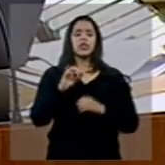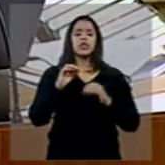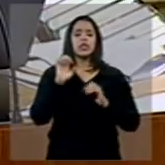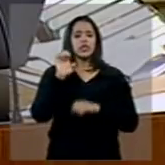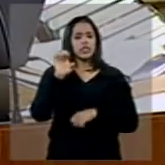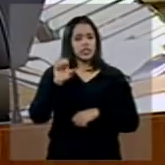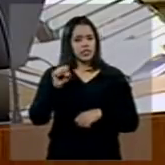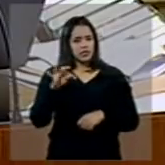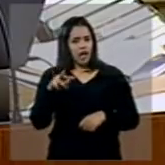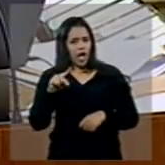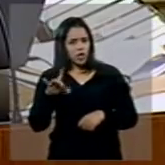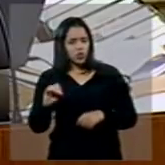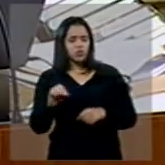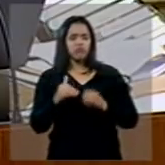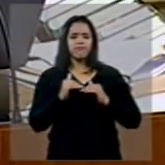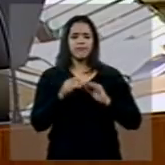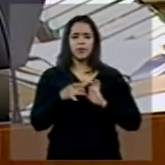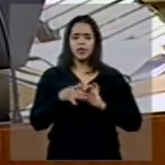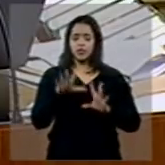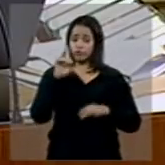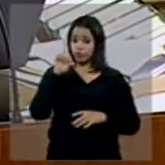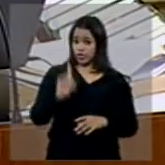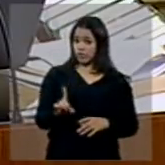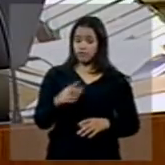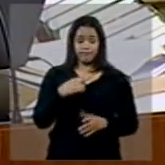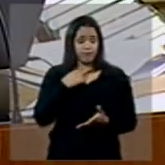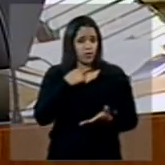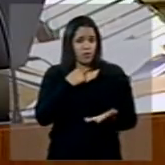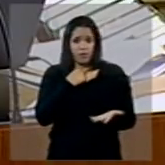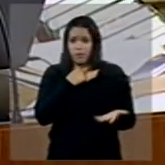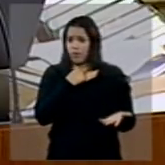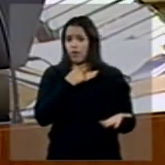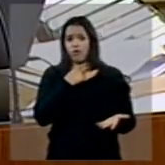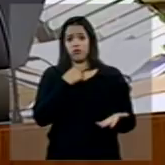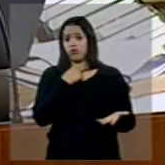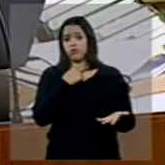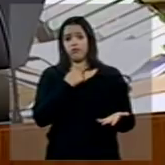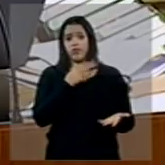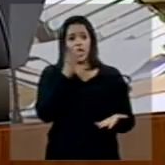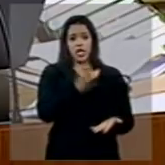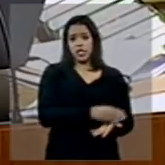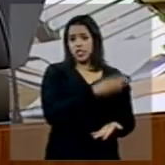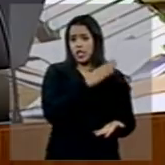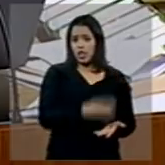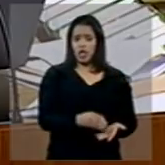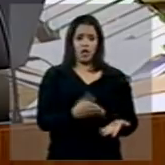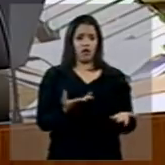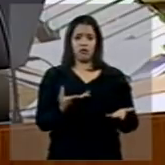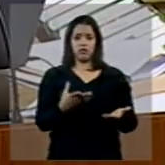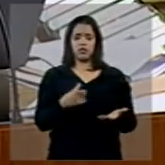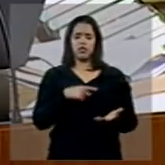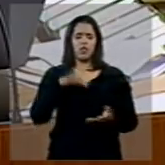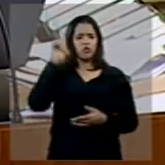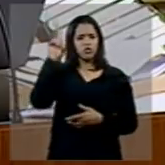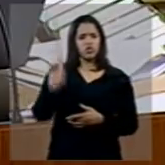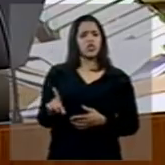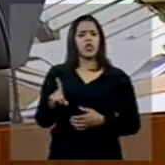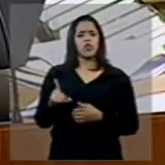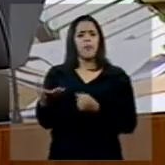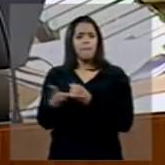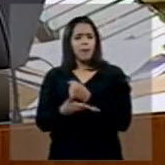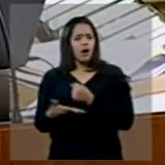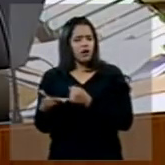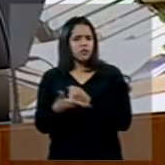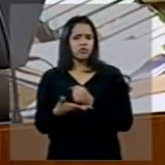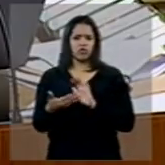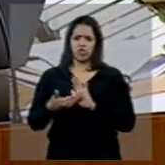Direito, não podem ser levados em conta por esta Suprema Corte, guardiã última dos direitos fundamentais. Como